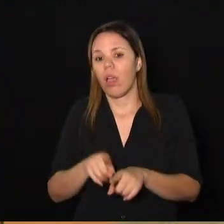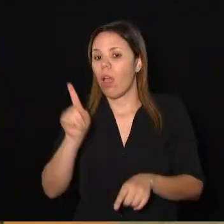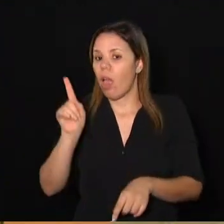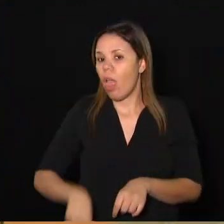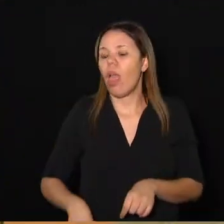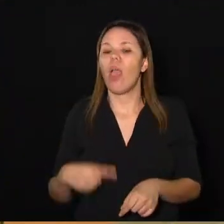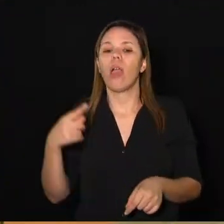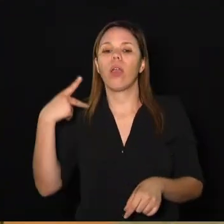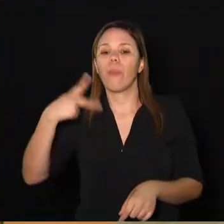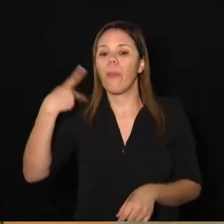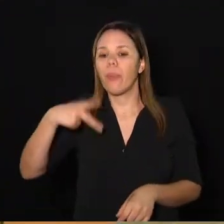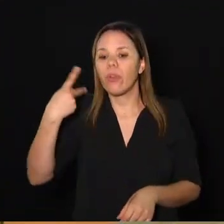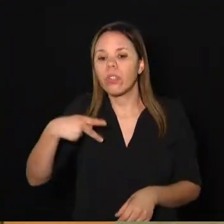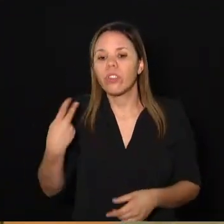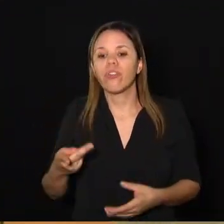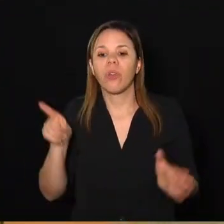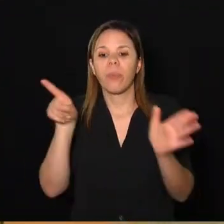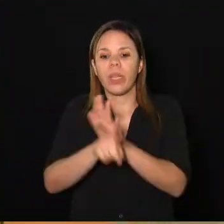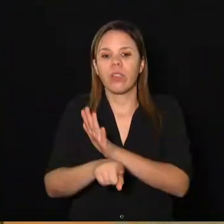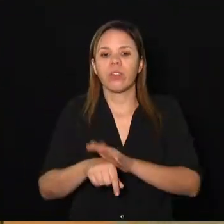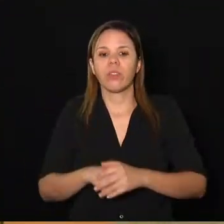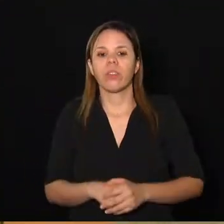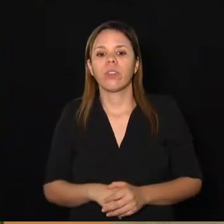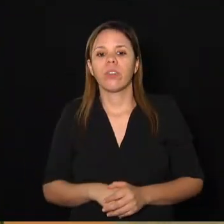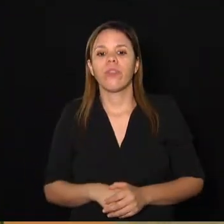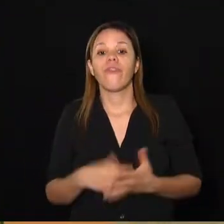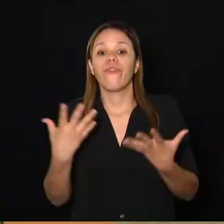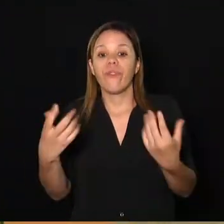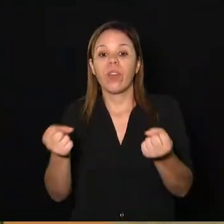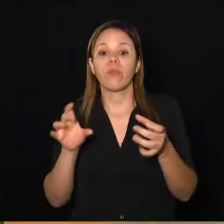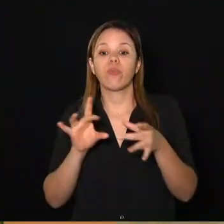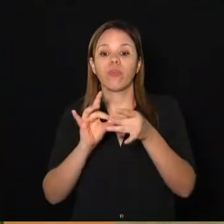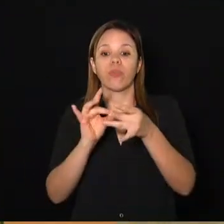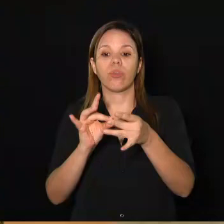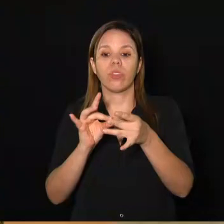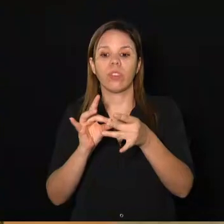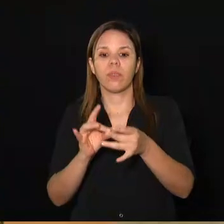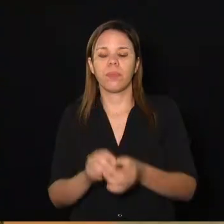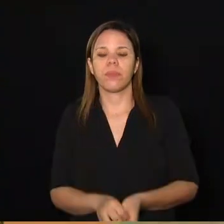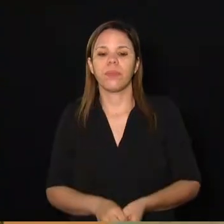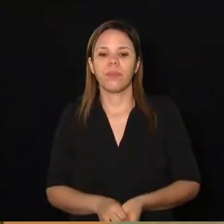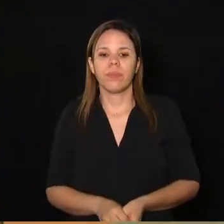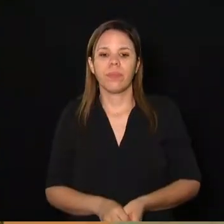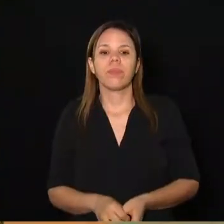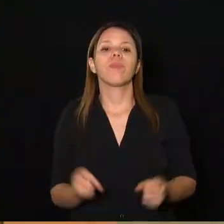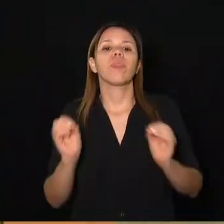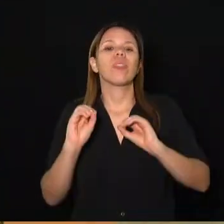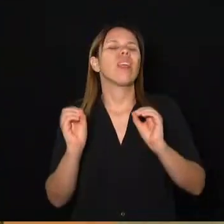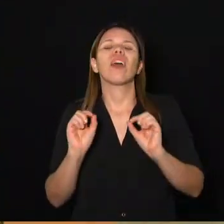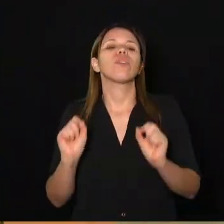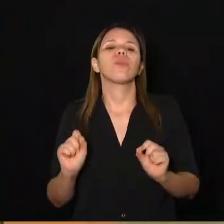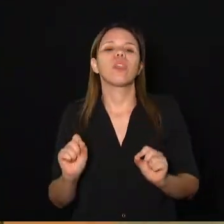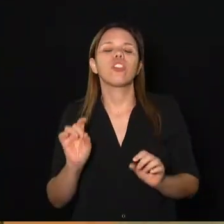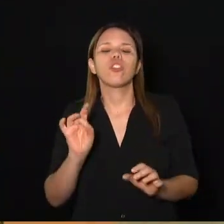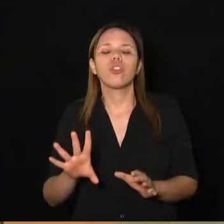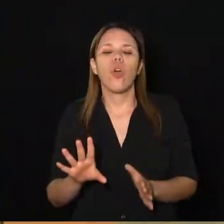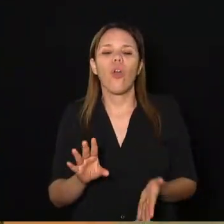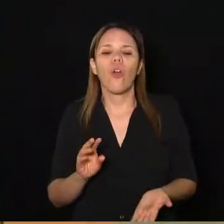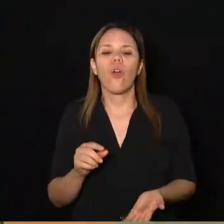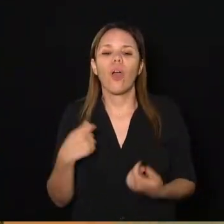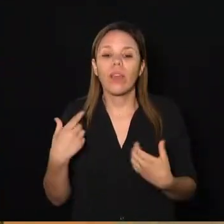essa é a minha pergunta então vamos nos unir que a política nada mais é do que isso